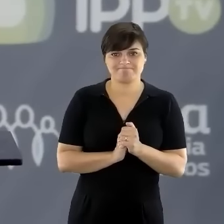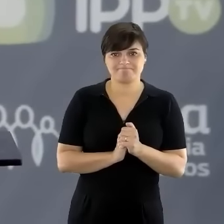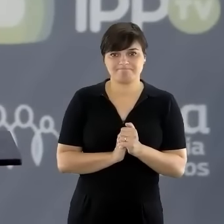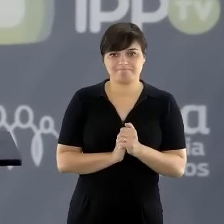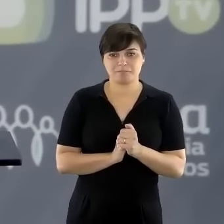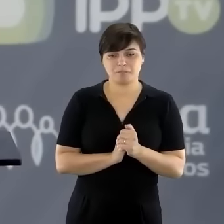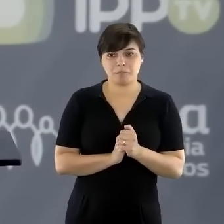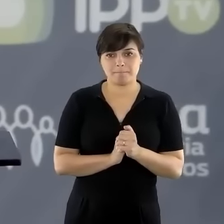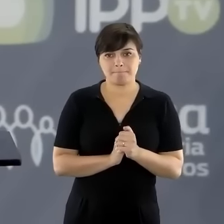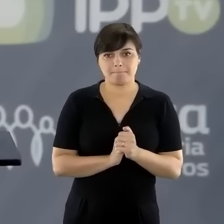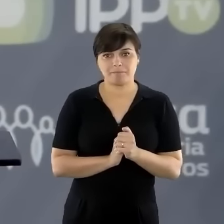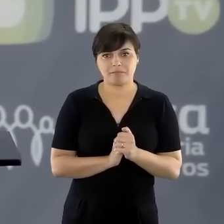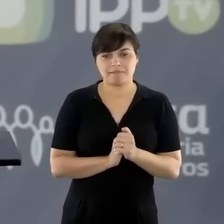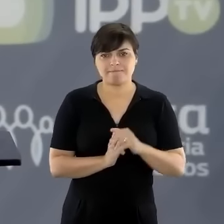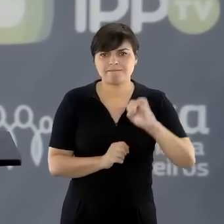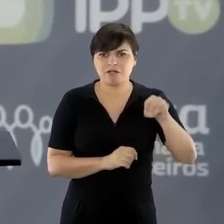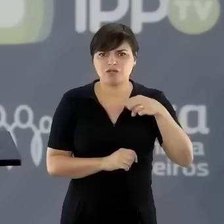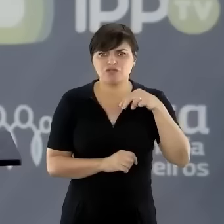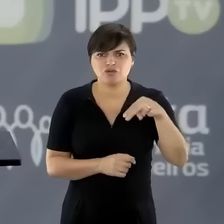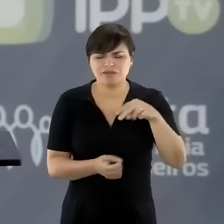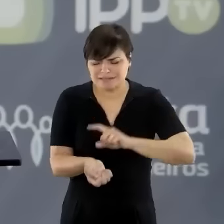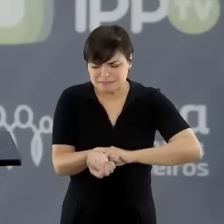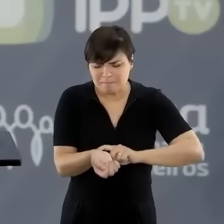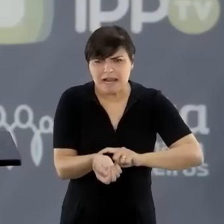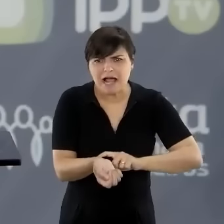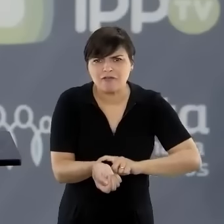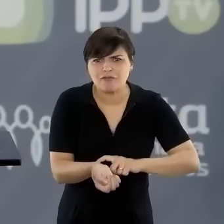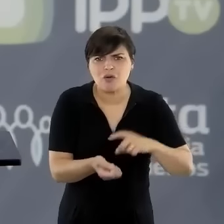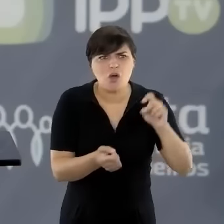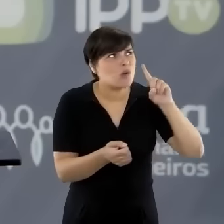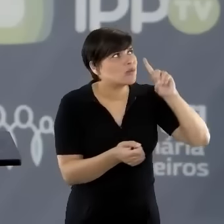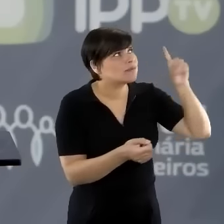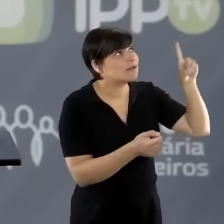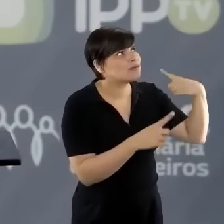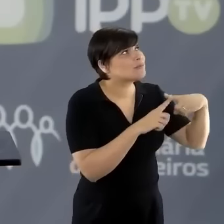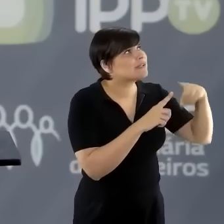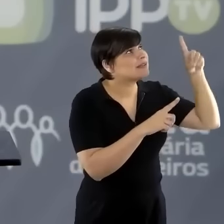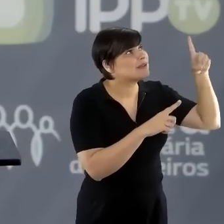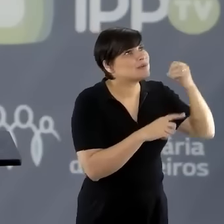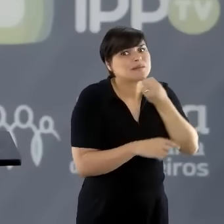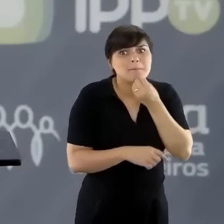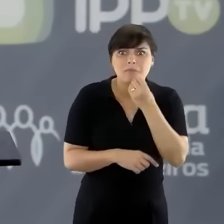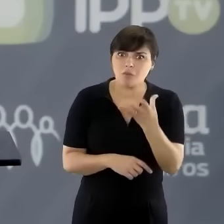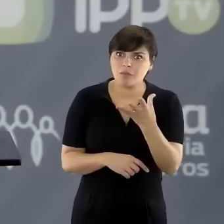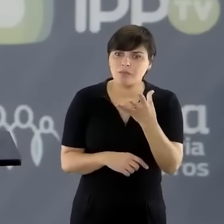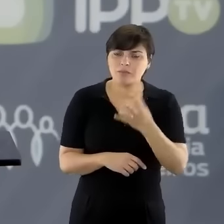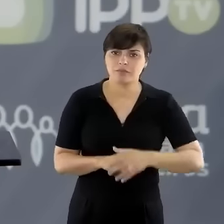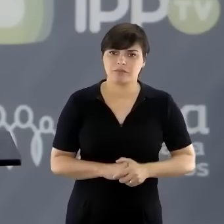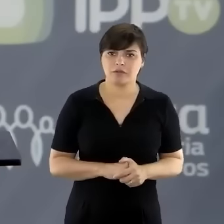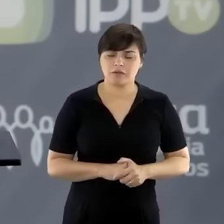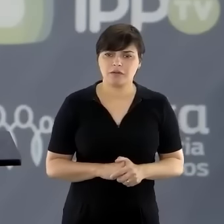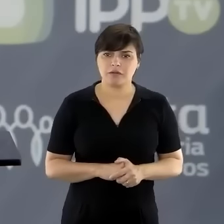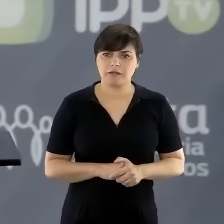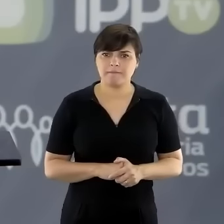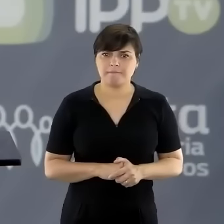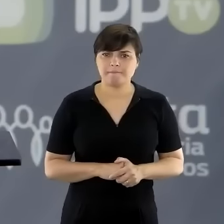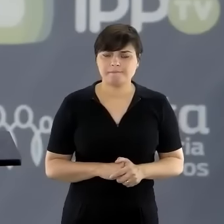irado Jonas está irado com Deus porque Deus é bom bom segundo lugar